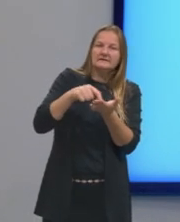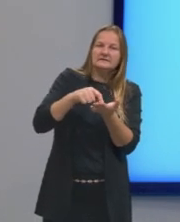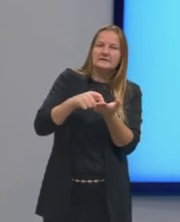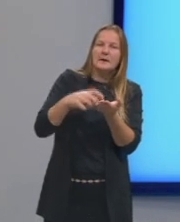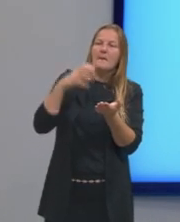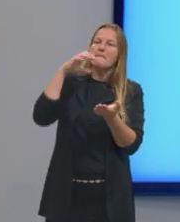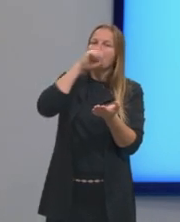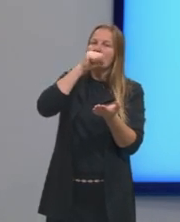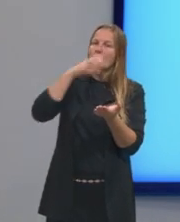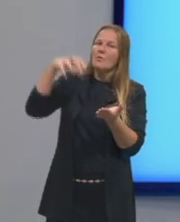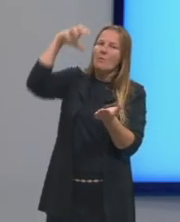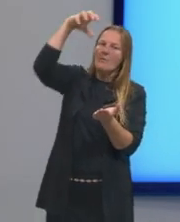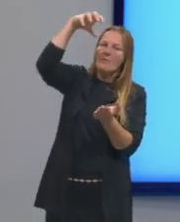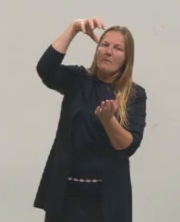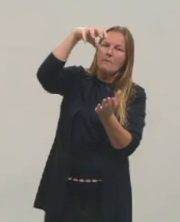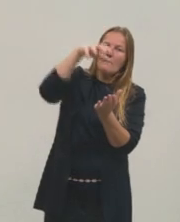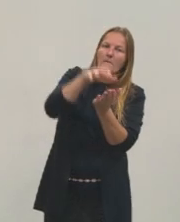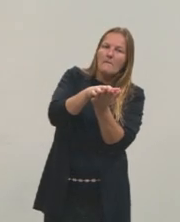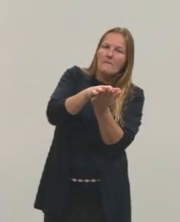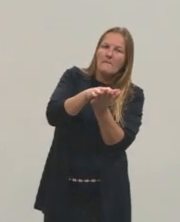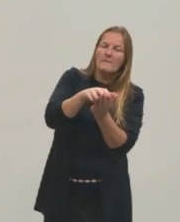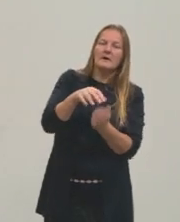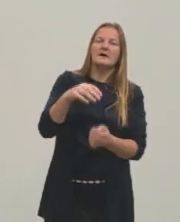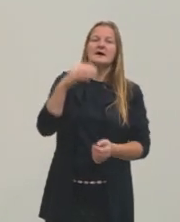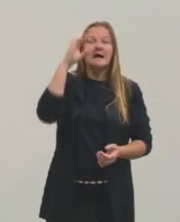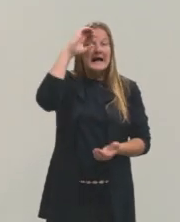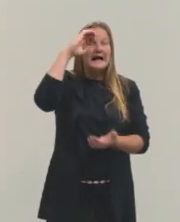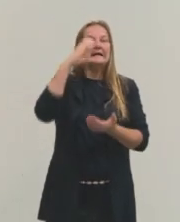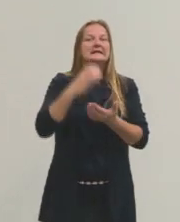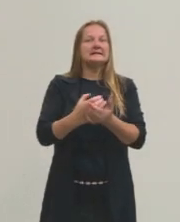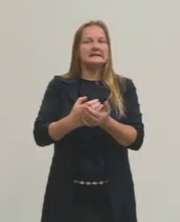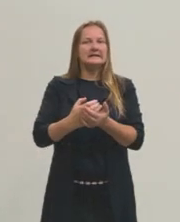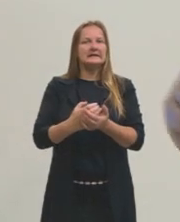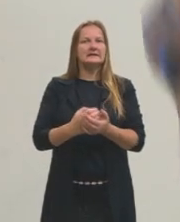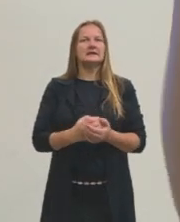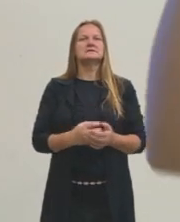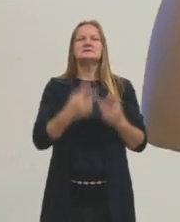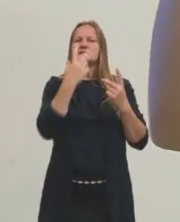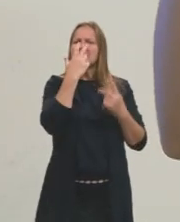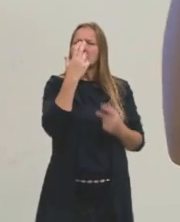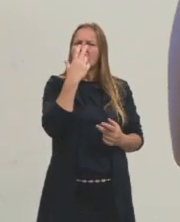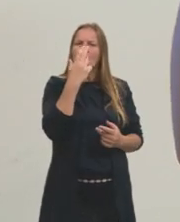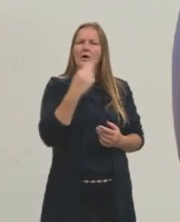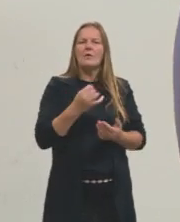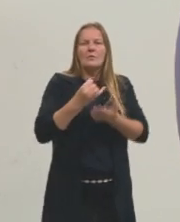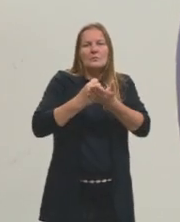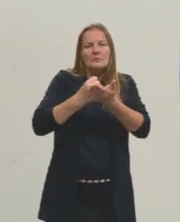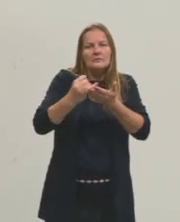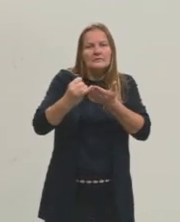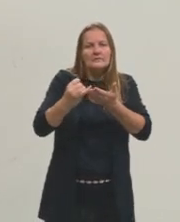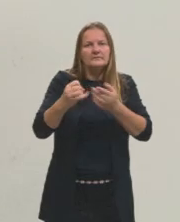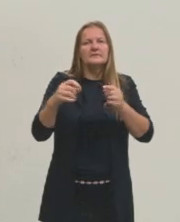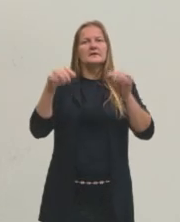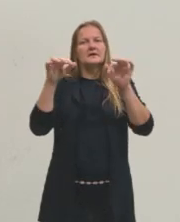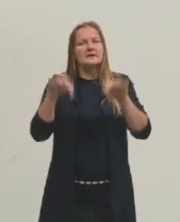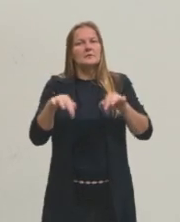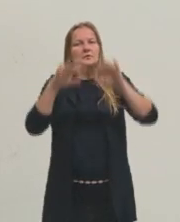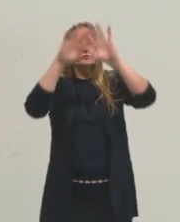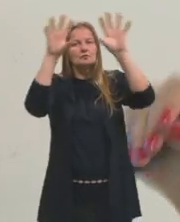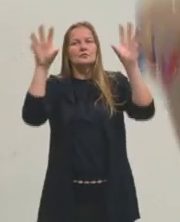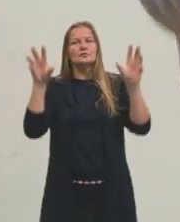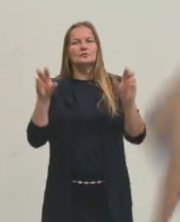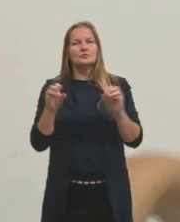a tese do texto dissertativo-argumentativo ela vai na introdução e ela vai